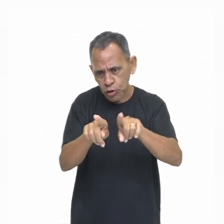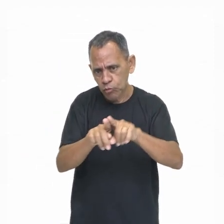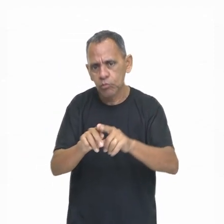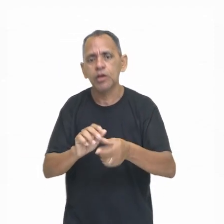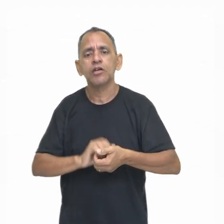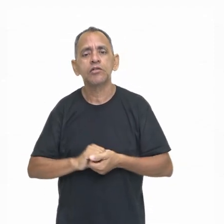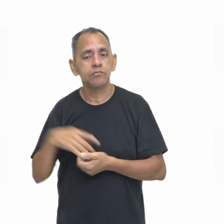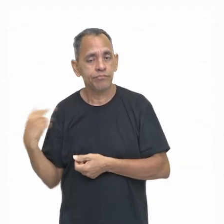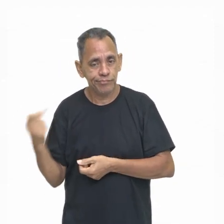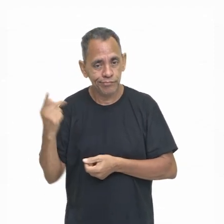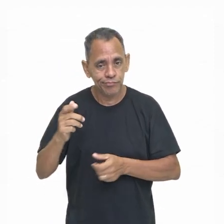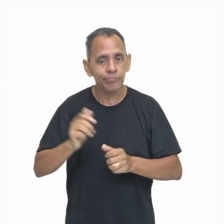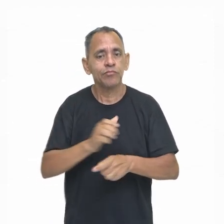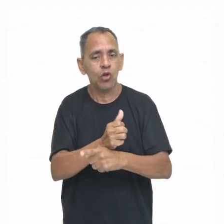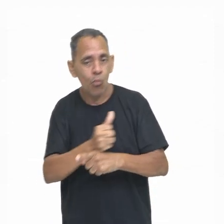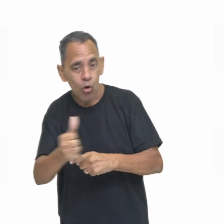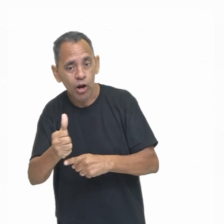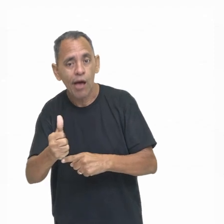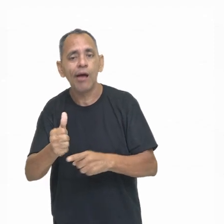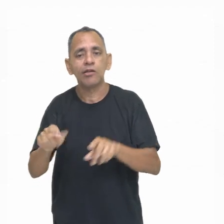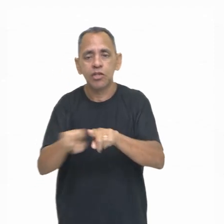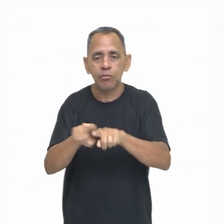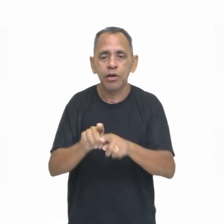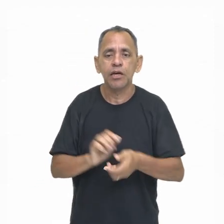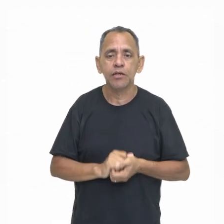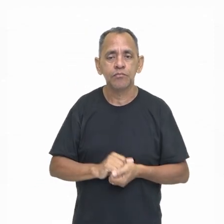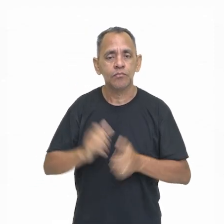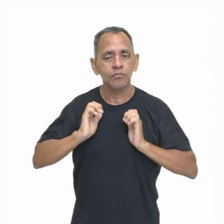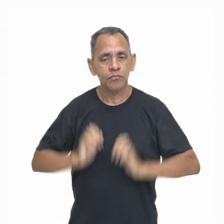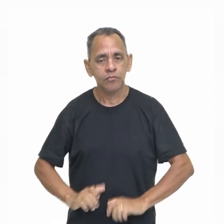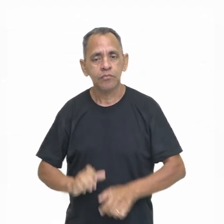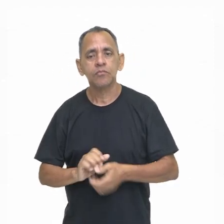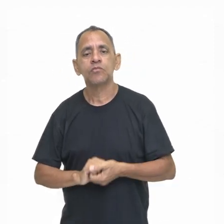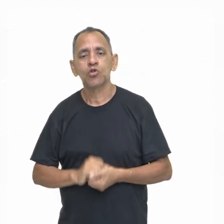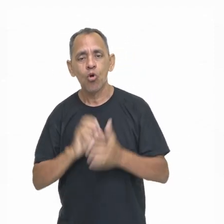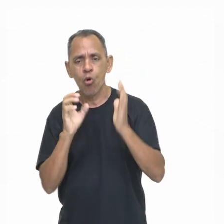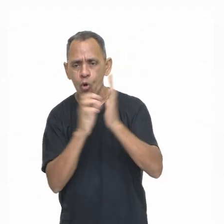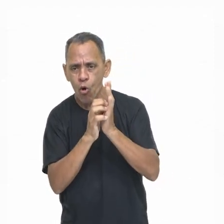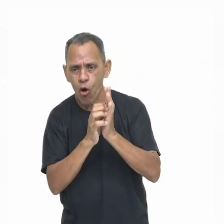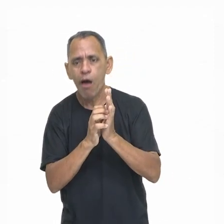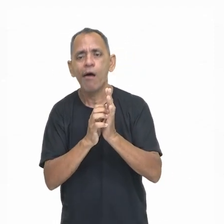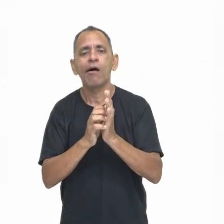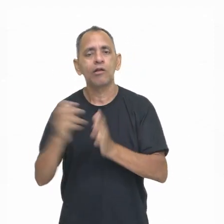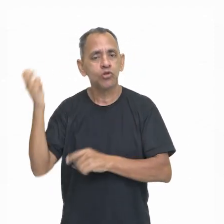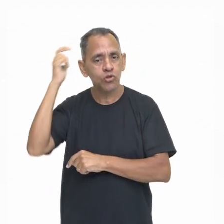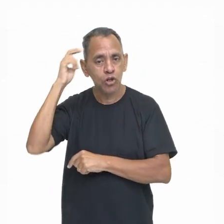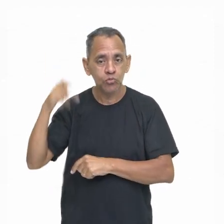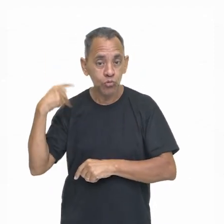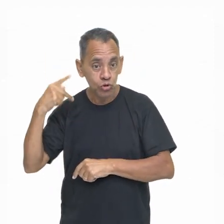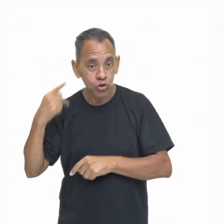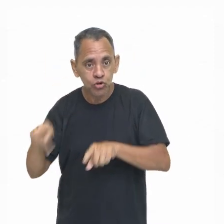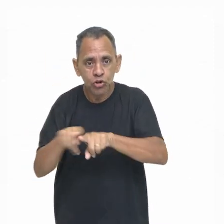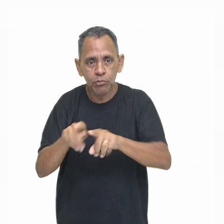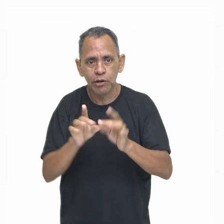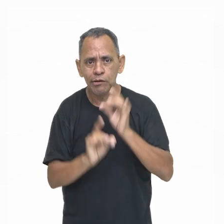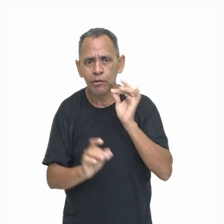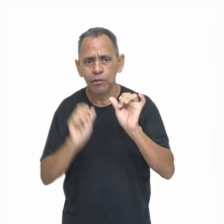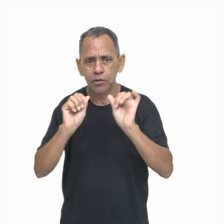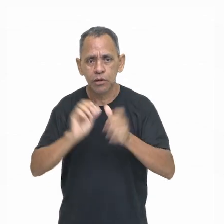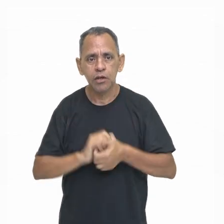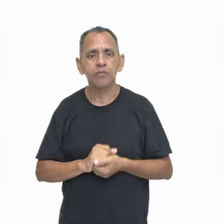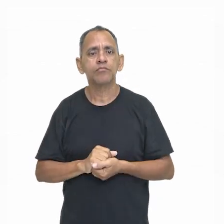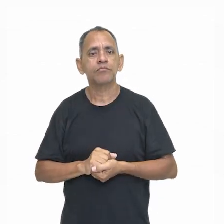os valores morais, éticos, estéticos, culturais e políticos. E o nosso detalhamento é